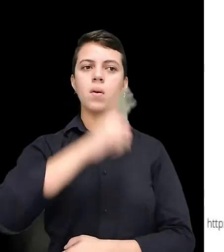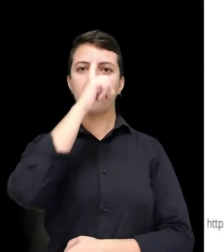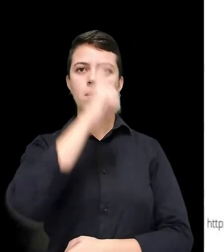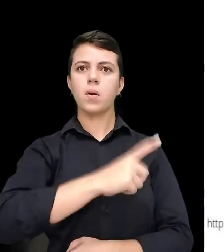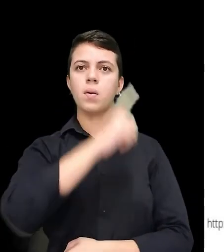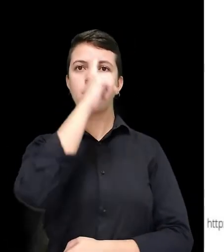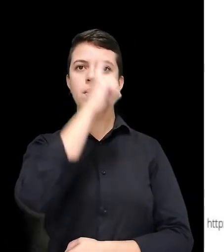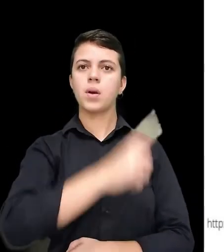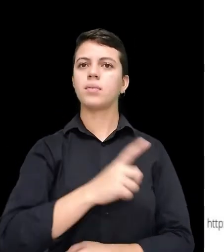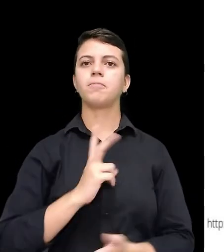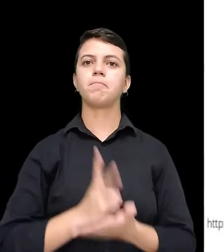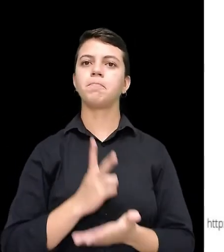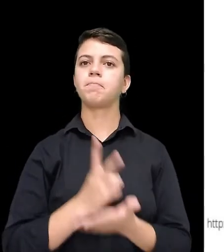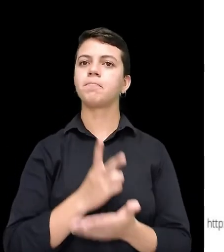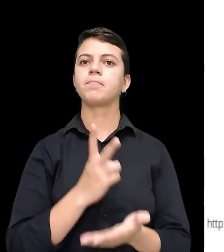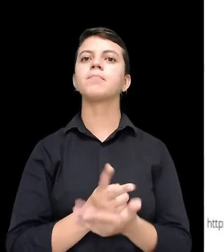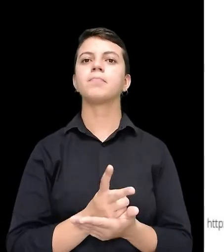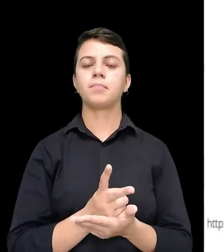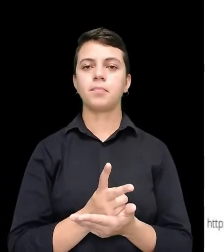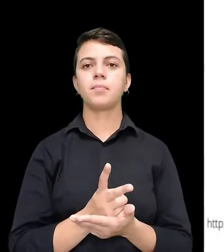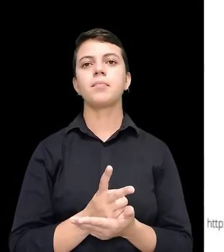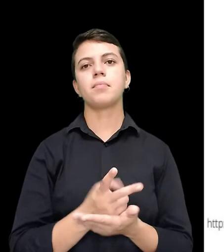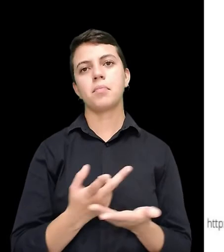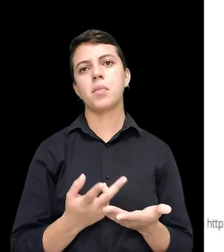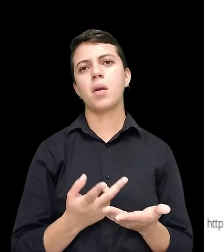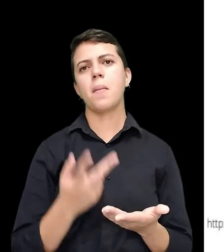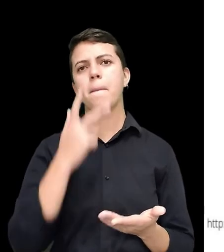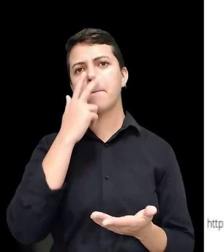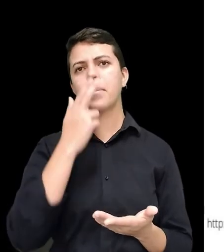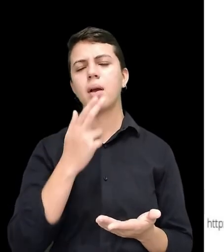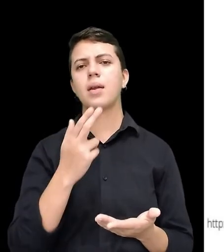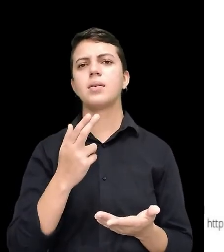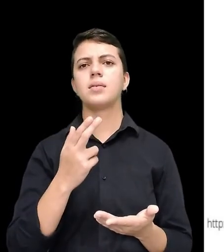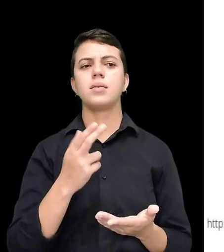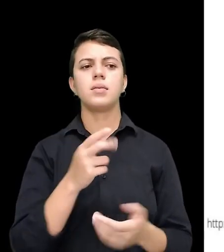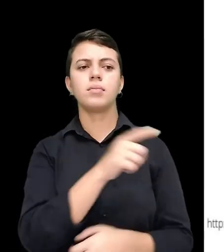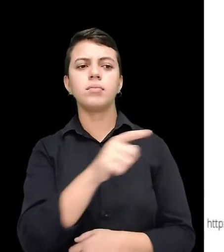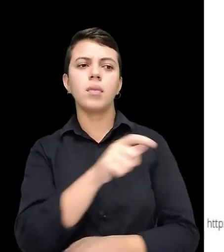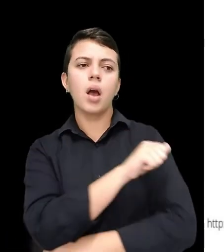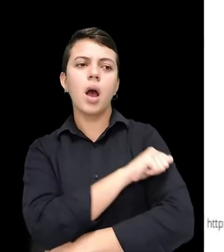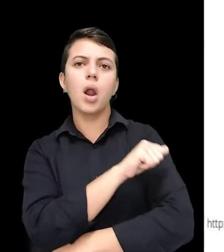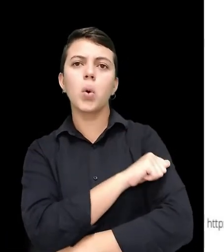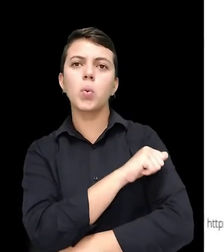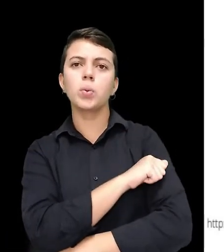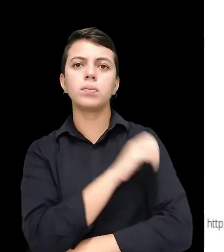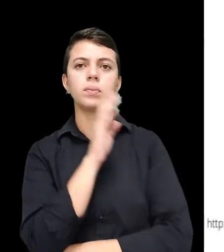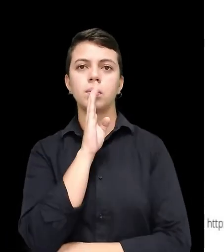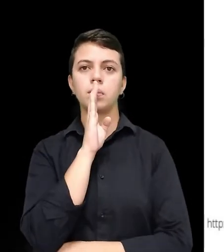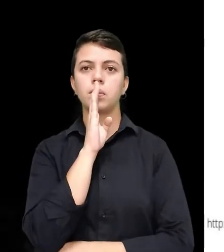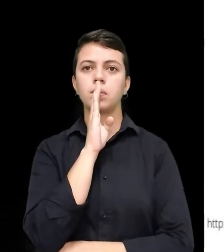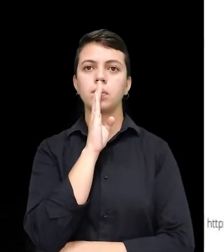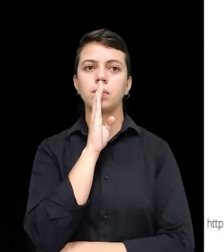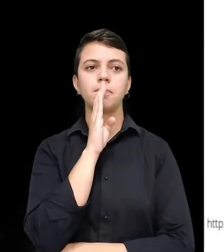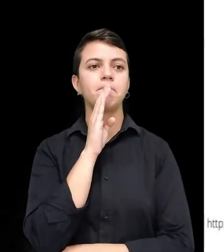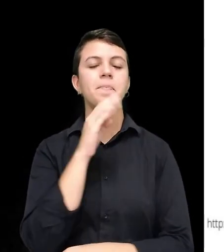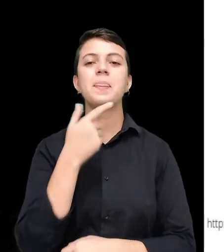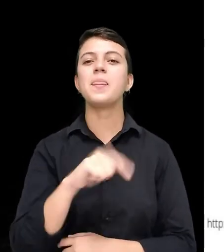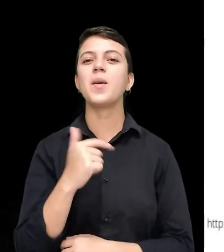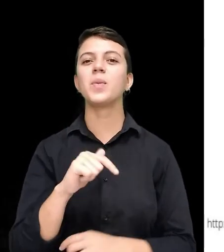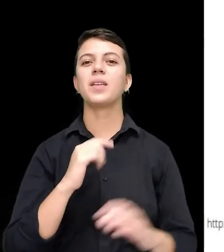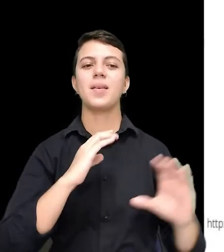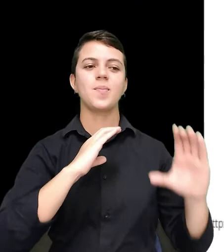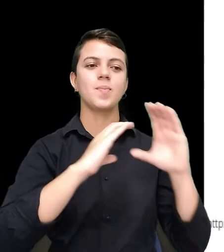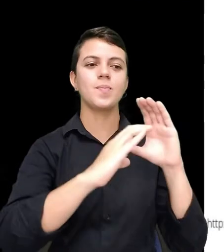professor, né, que exige aí essa atitude receptiva dos alunos e impede esse diálogo,